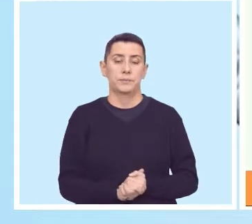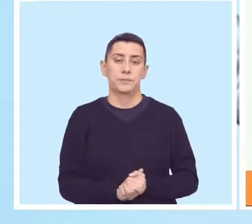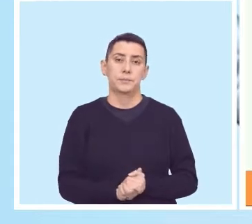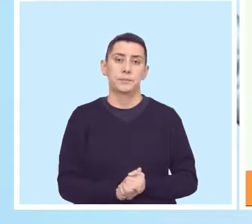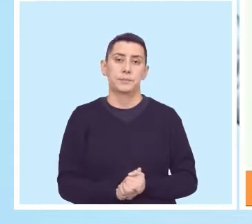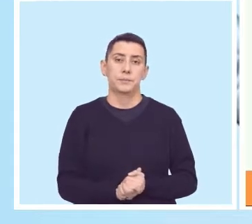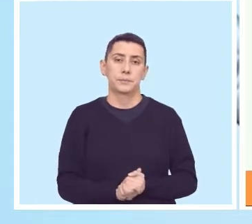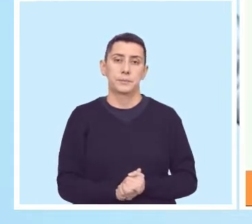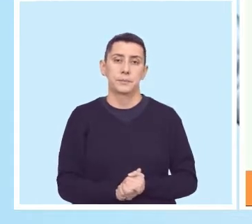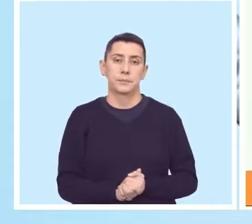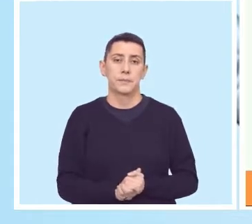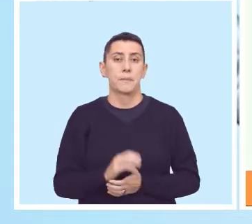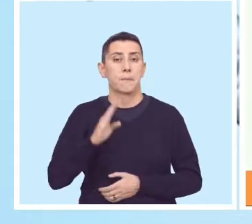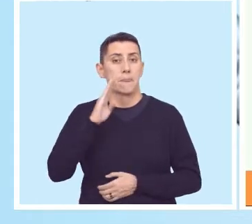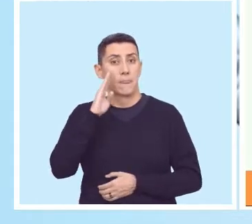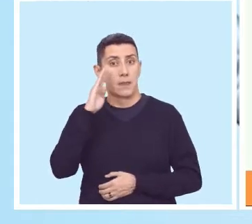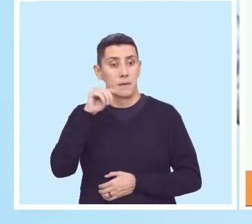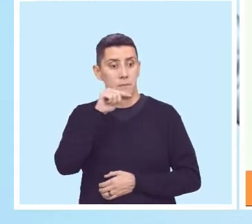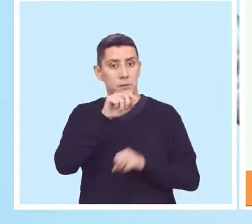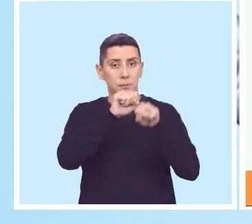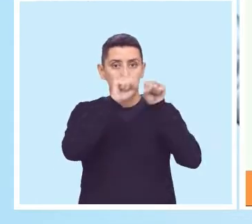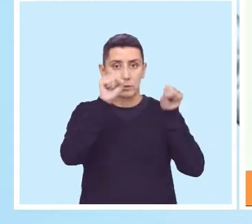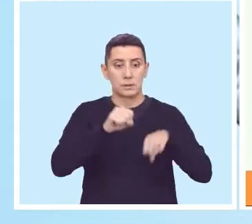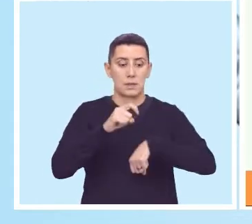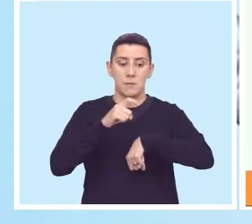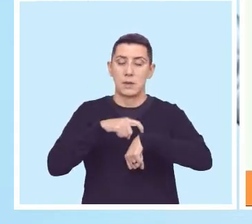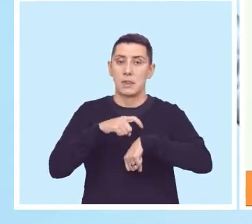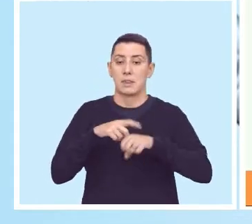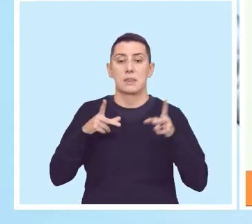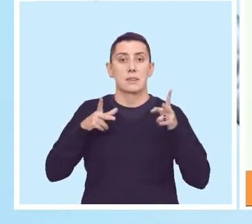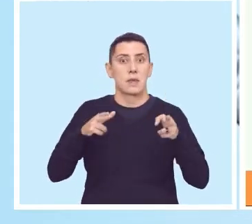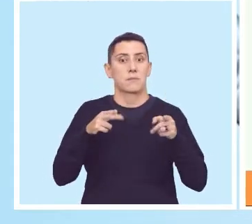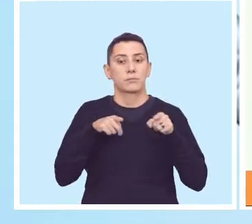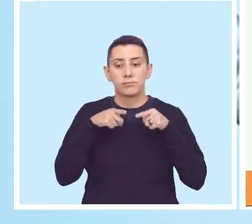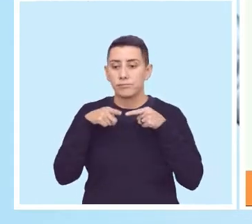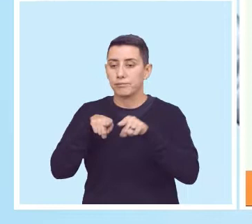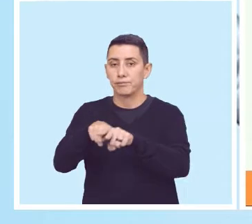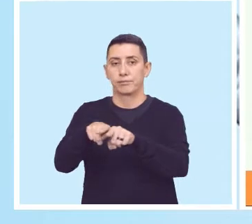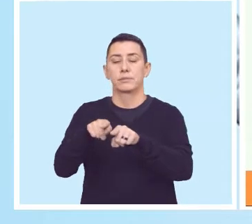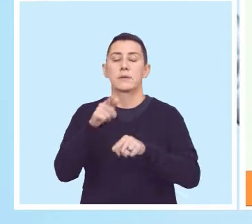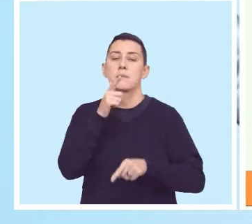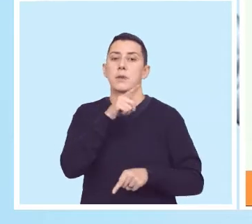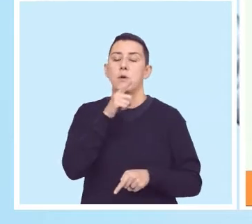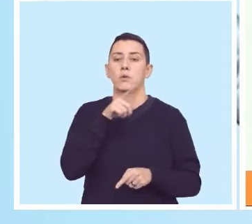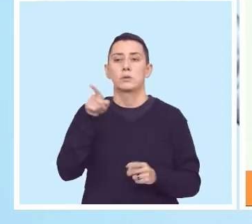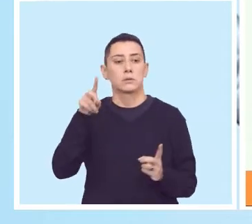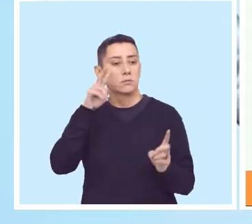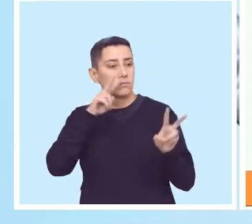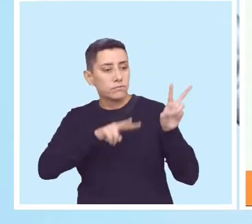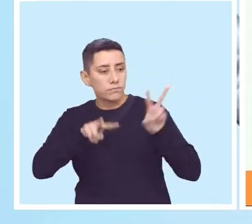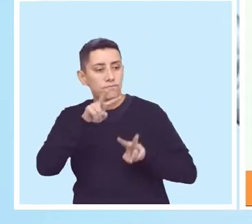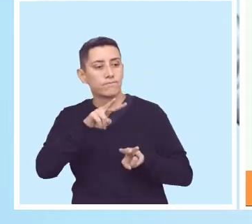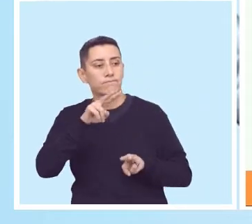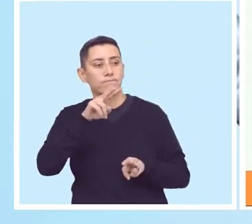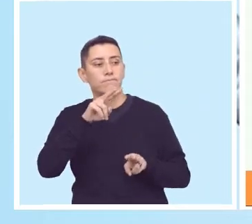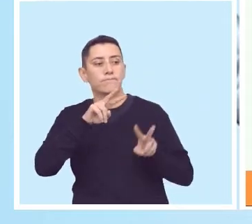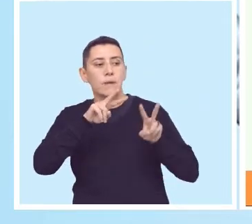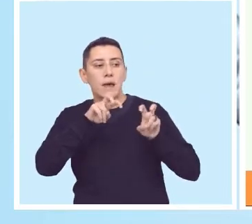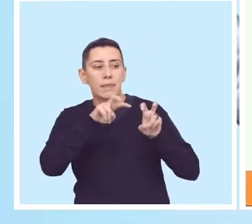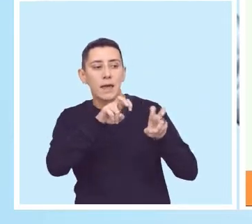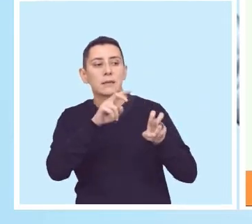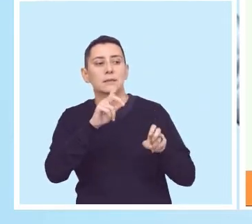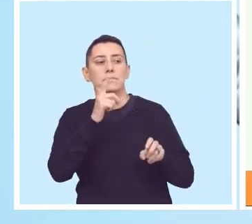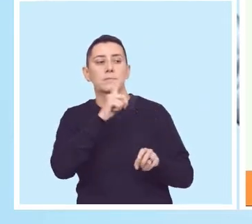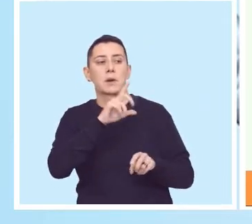leve informações em tempo real, ou quase em tempo real, para que alguém que possa tomar uma decisão e tomar uma